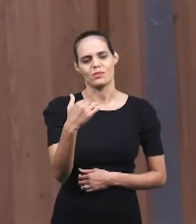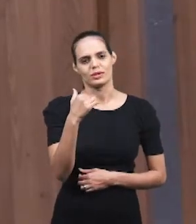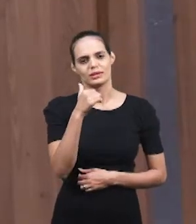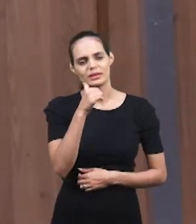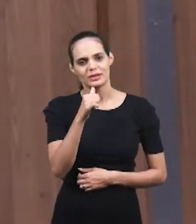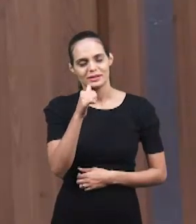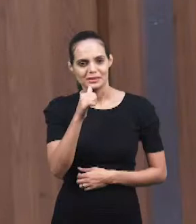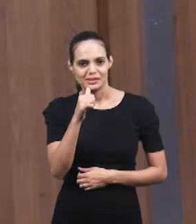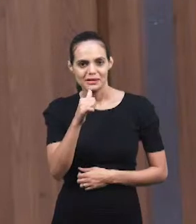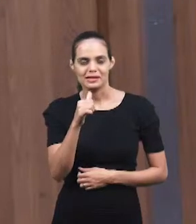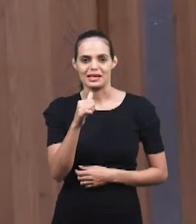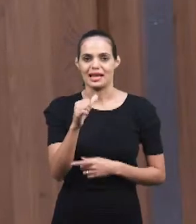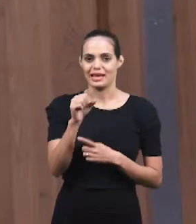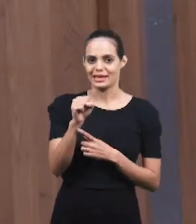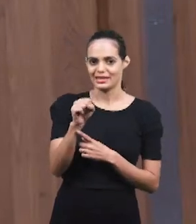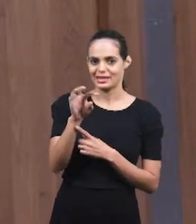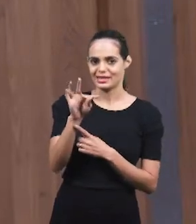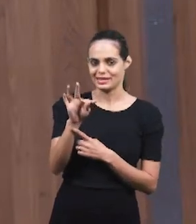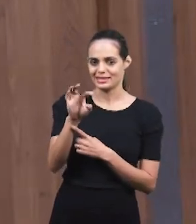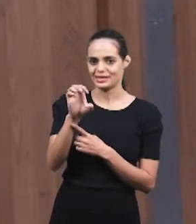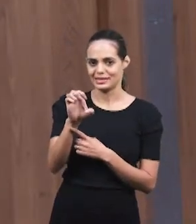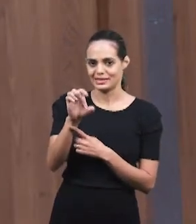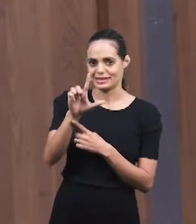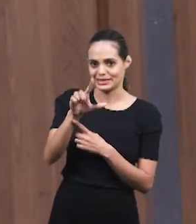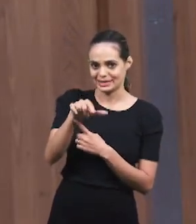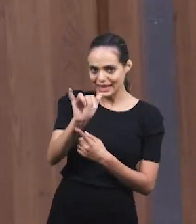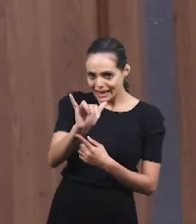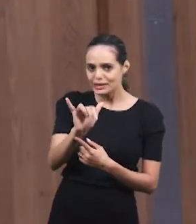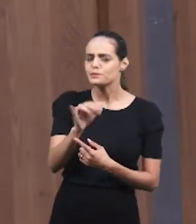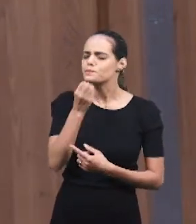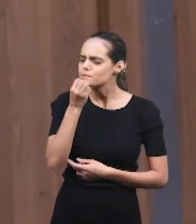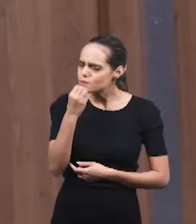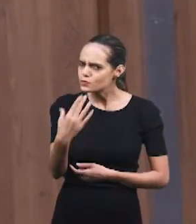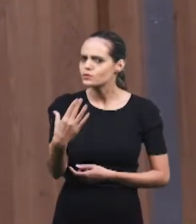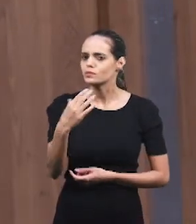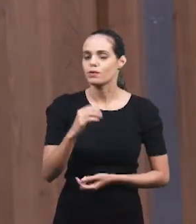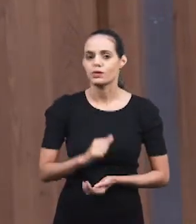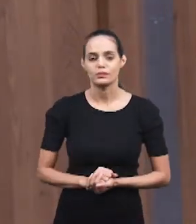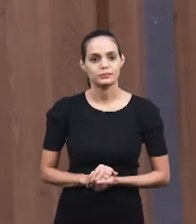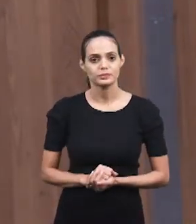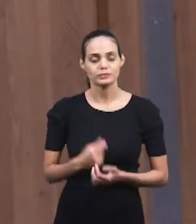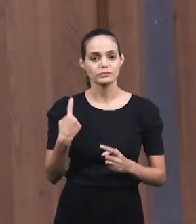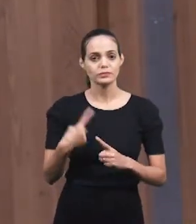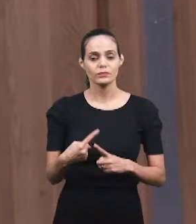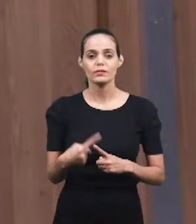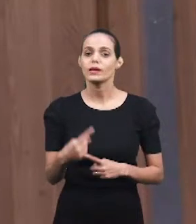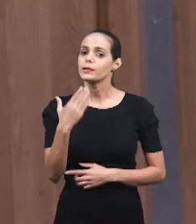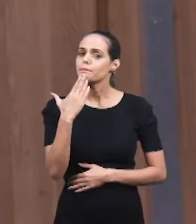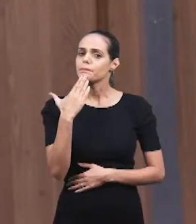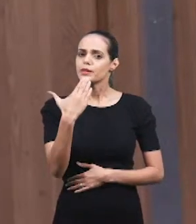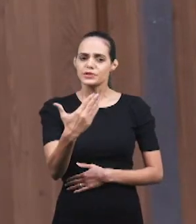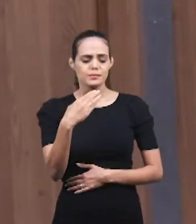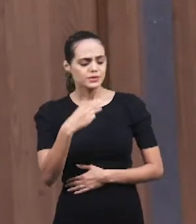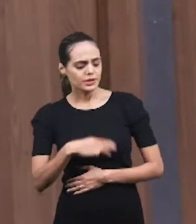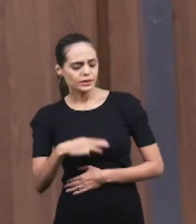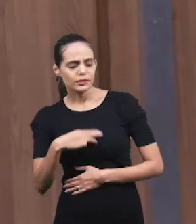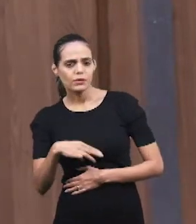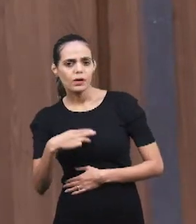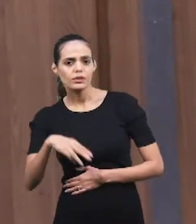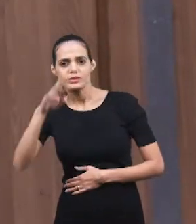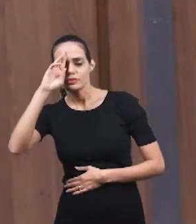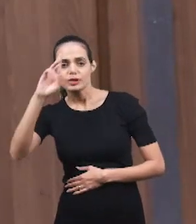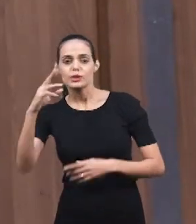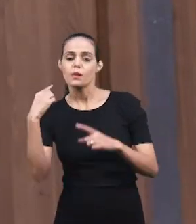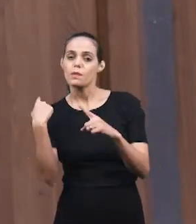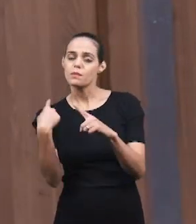irmã correto, Estelle Adassa. Então, a irmã colocou muito bem aqui que ele pedia a misericórdia do Senhor porque ele